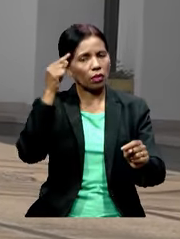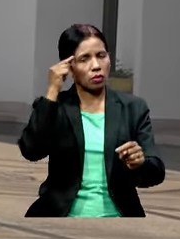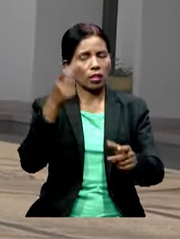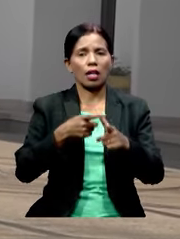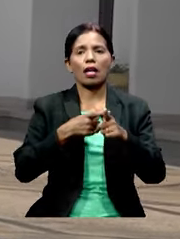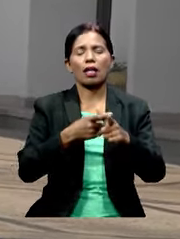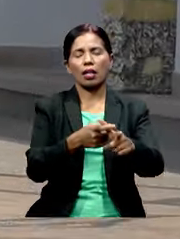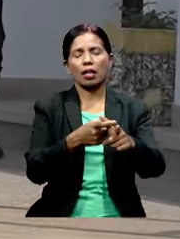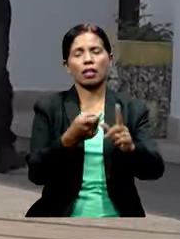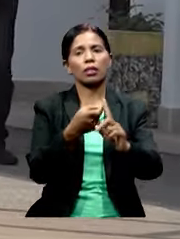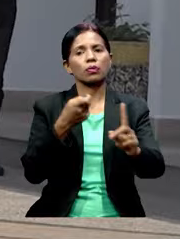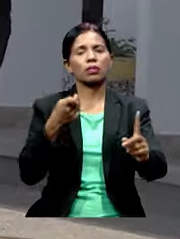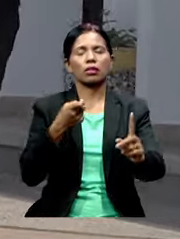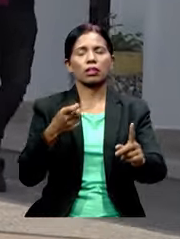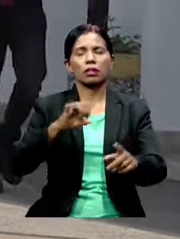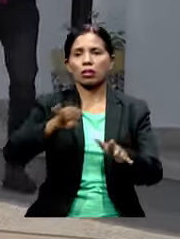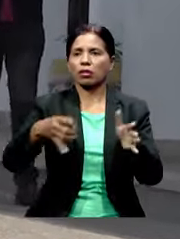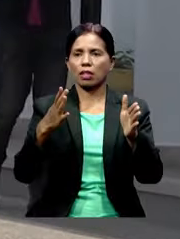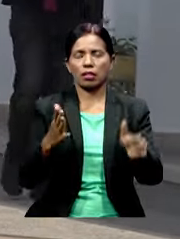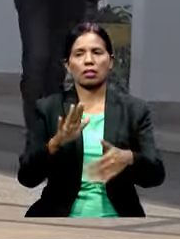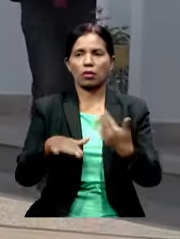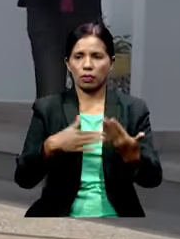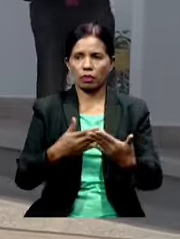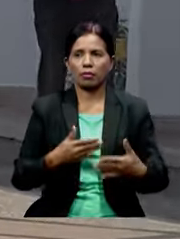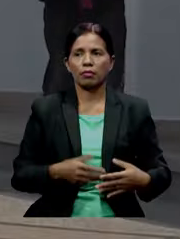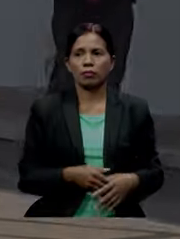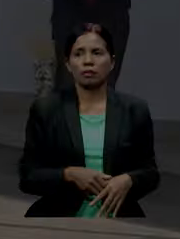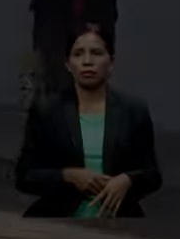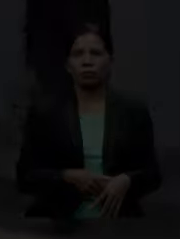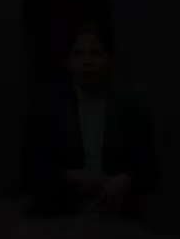halaisi susi jornalista sira. Santina de Jesus, Tomás Soares, Ziemene.